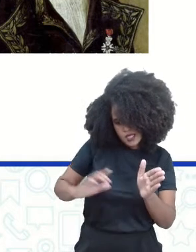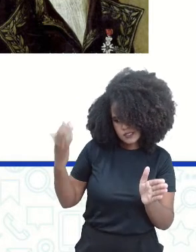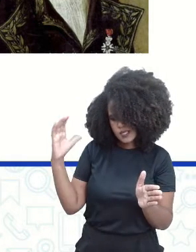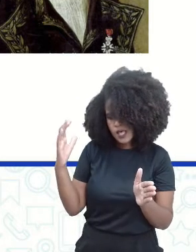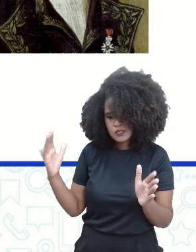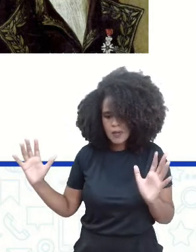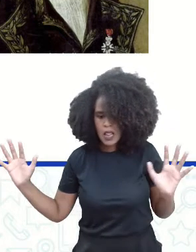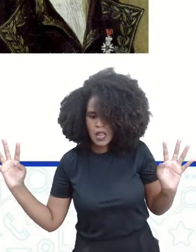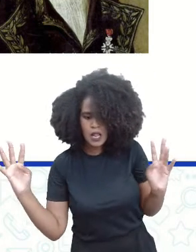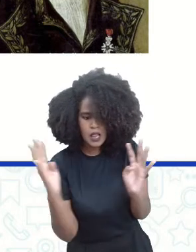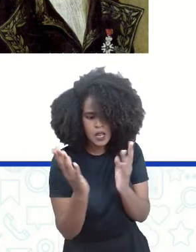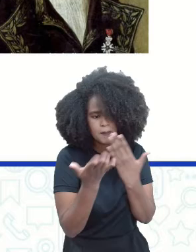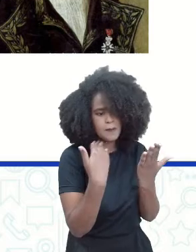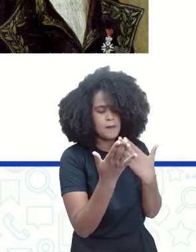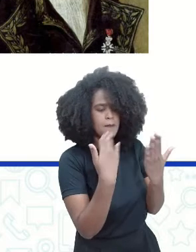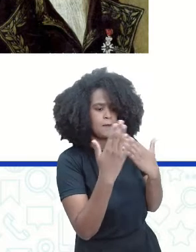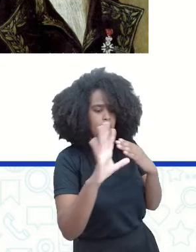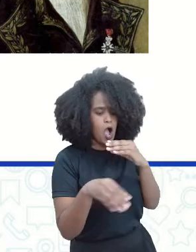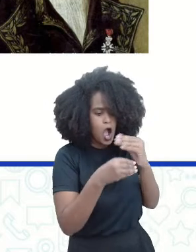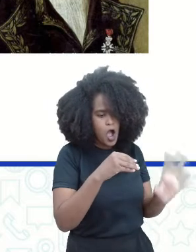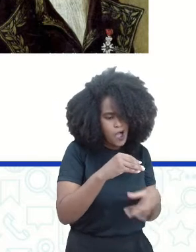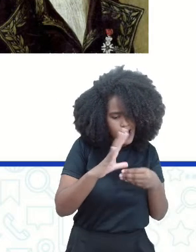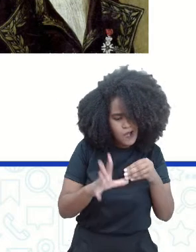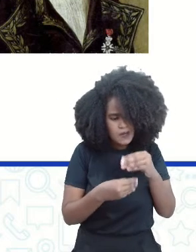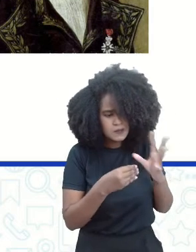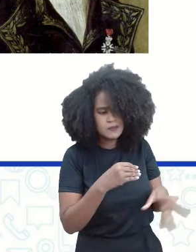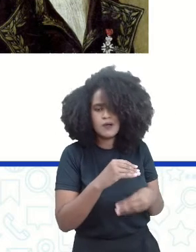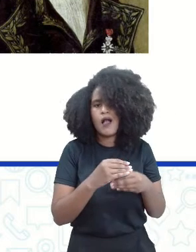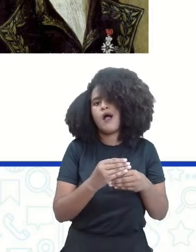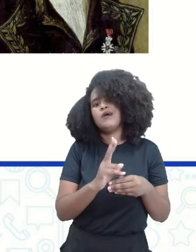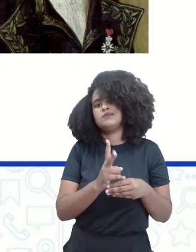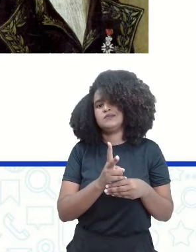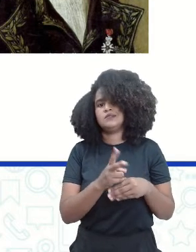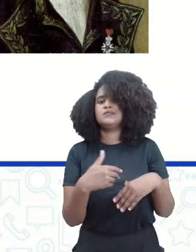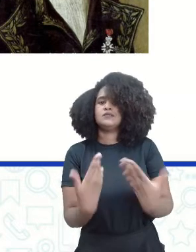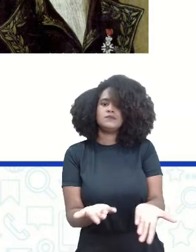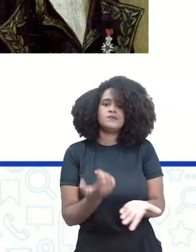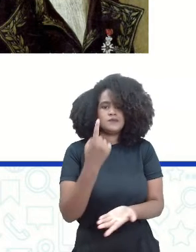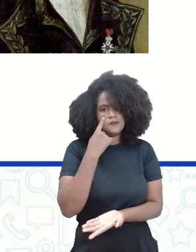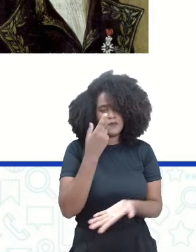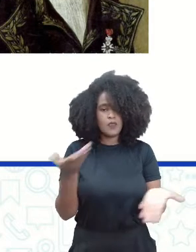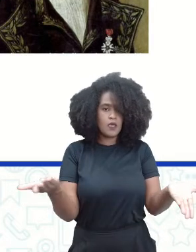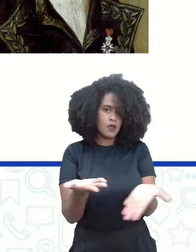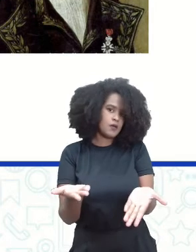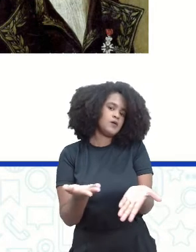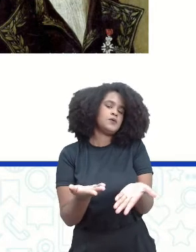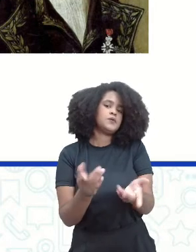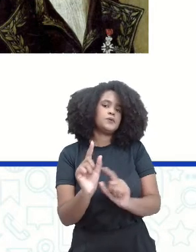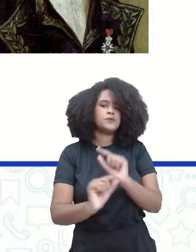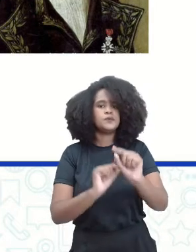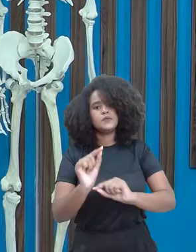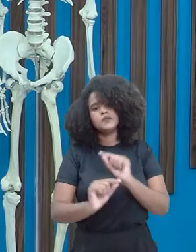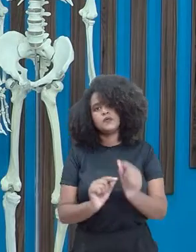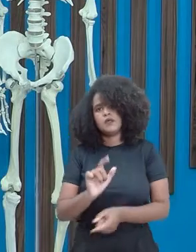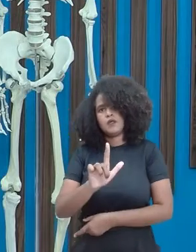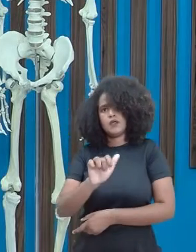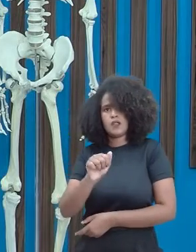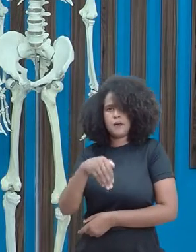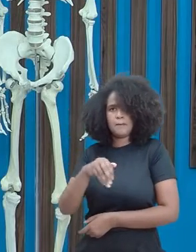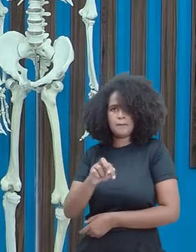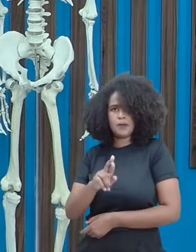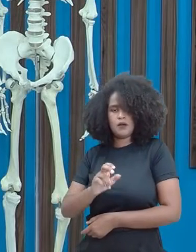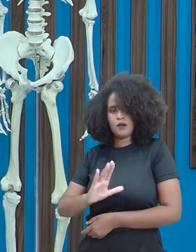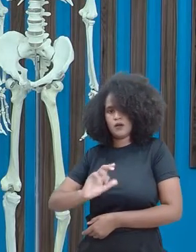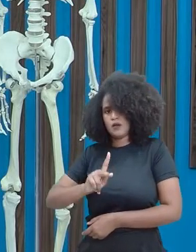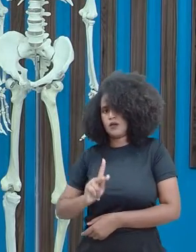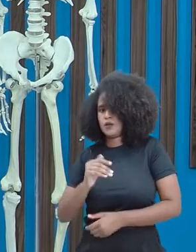ideias, um complementa o trabalho do outro, um dá continuidade ao trabalho do outro. Mas vamos ver aí a questão de Lamarck, né? Então